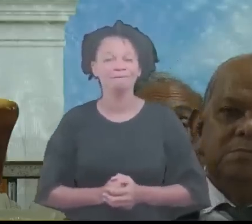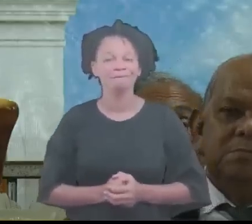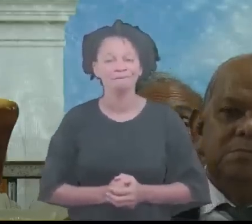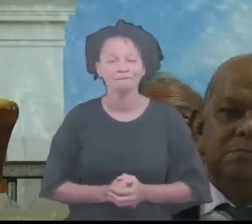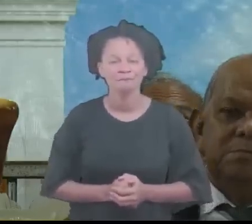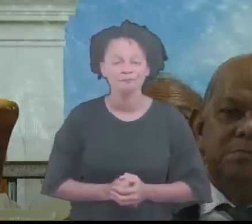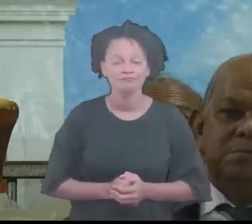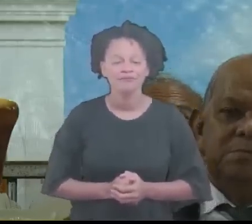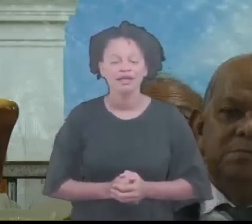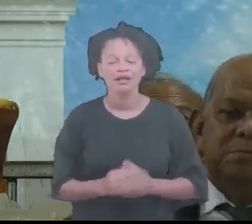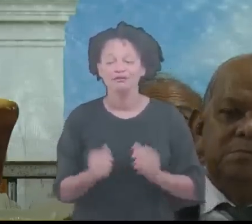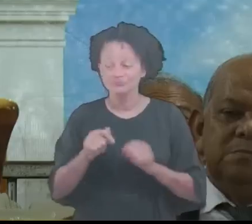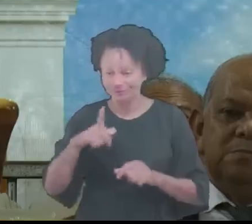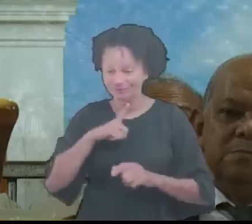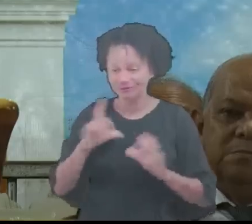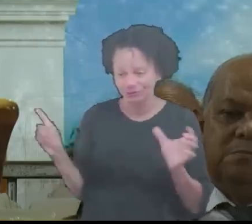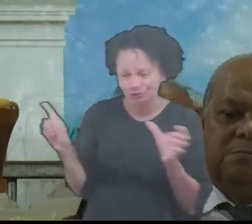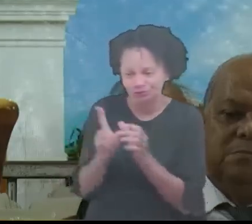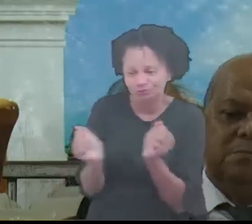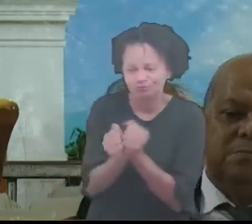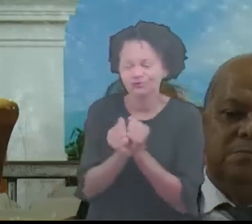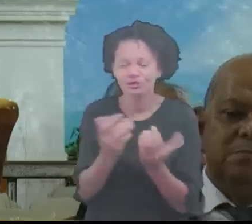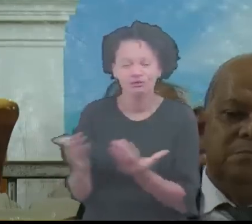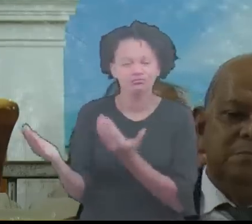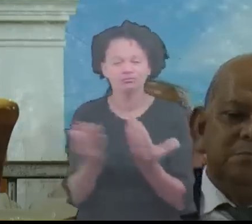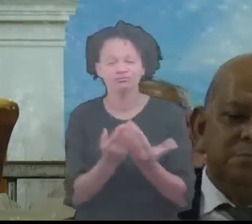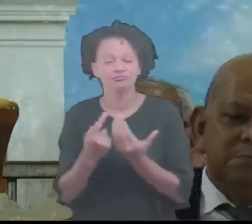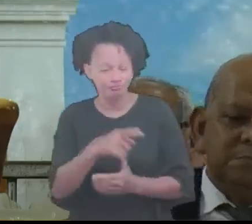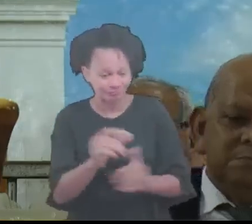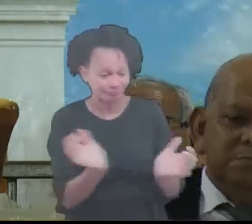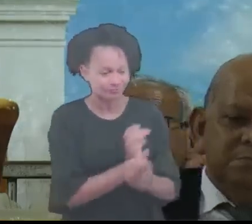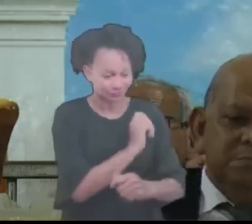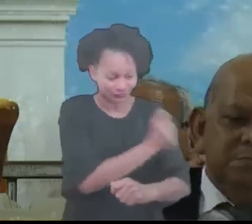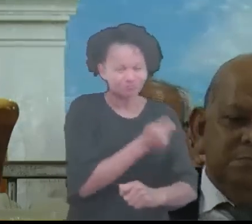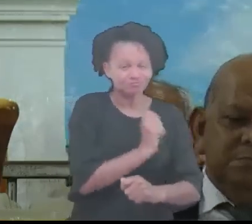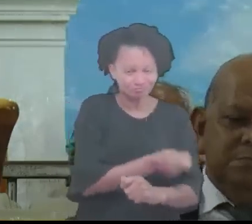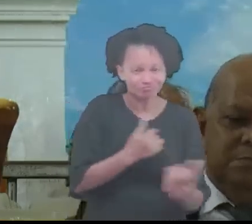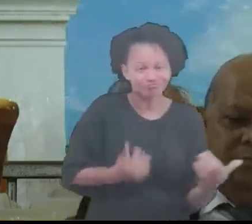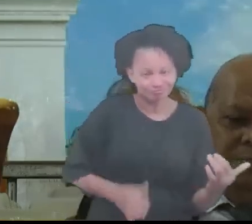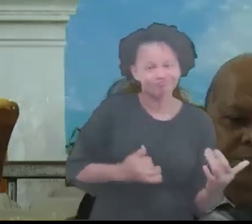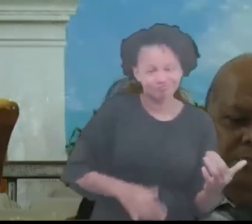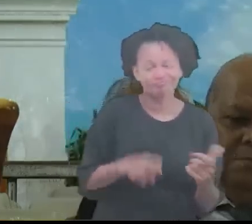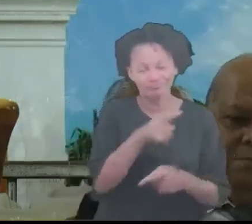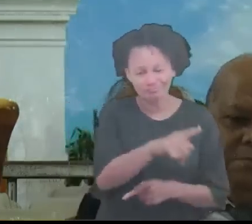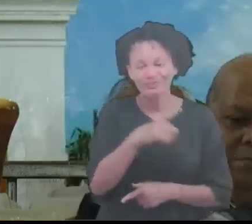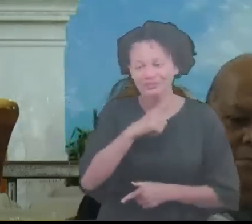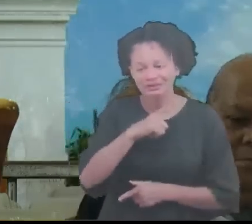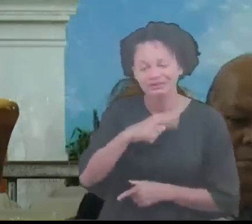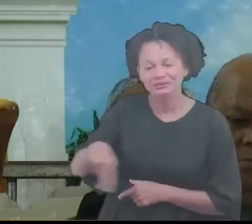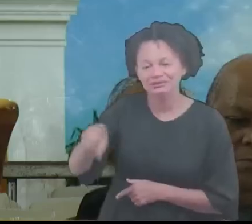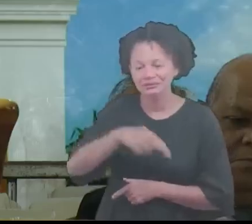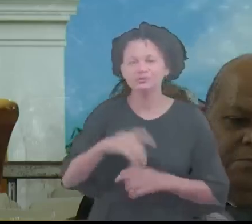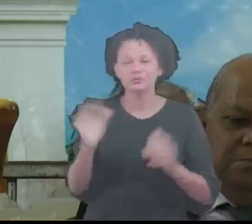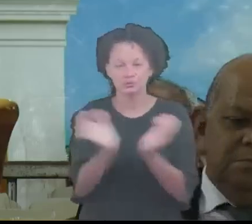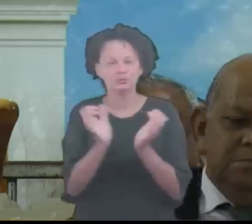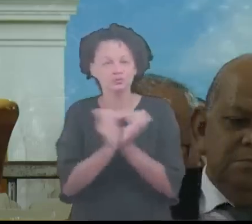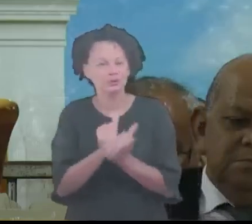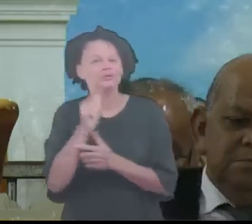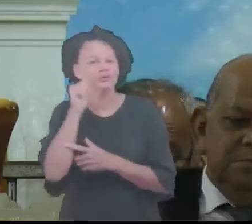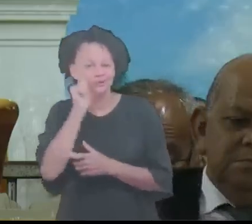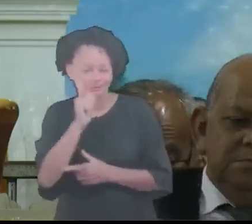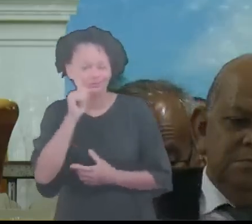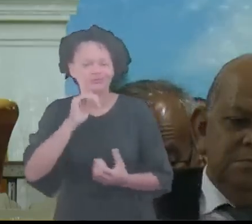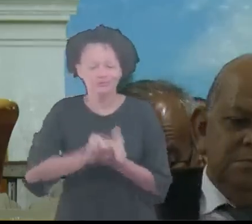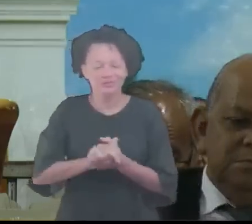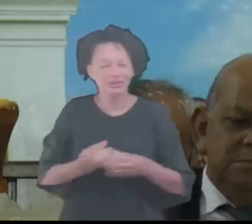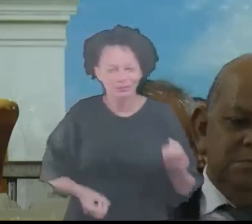Ele está aí no coral, irmão do coral, ele está aí no coral. Ele está aí na banda, banda, está na banda. Ele está nas irmãs, esposa de obreiro. Está,